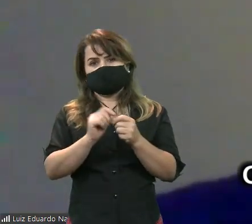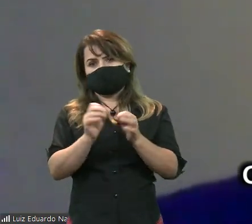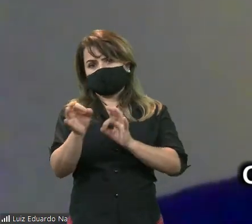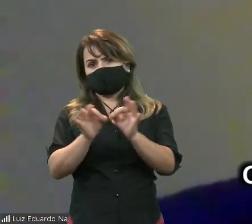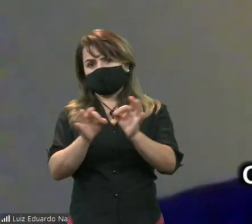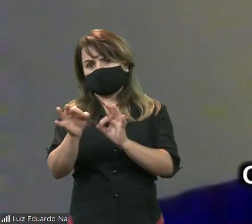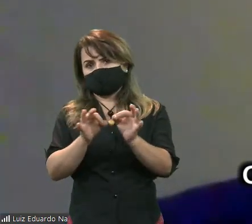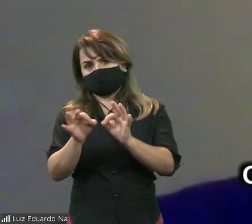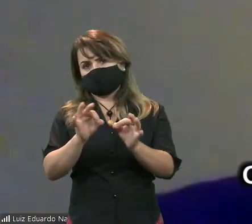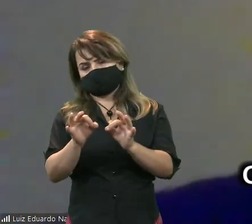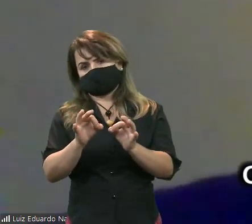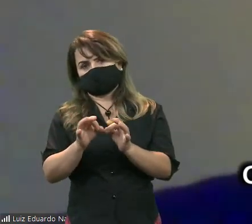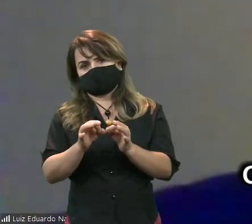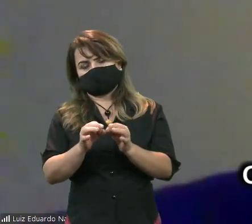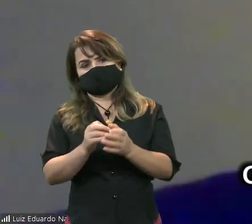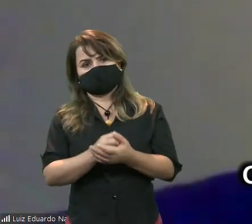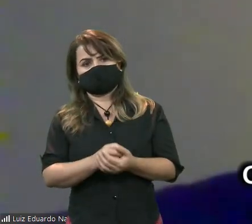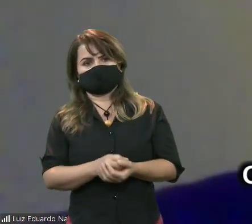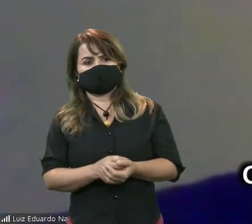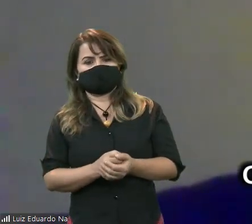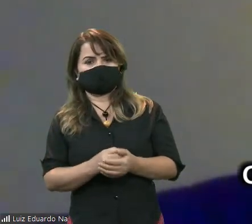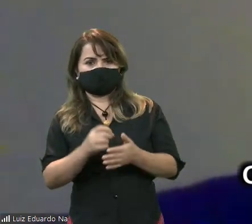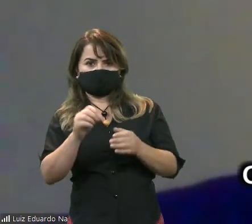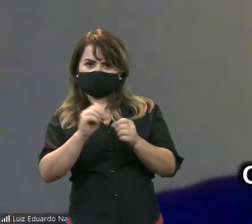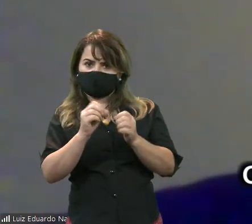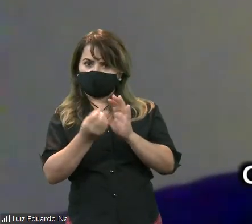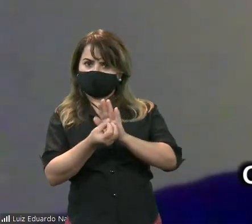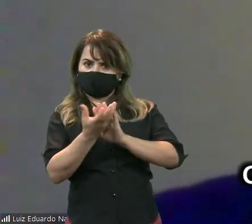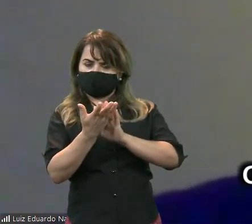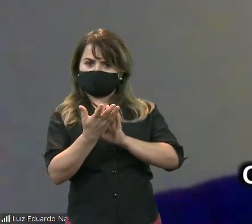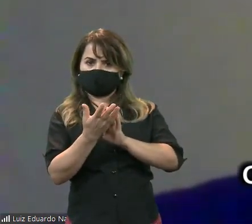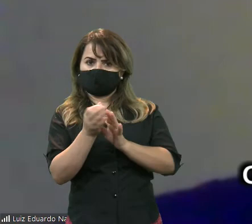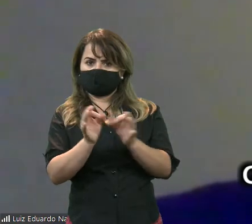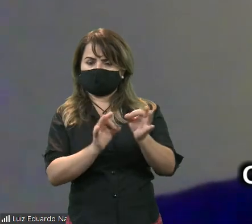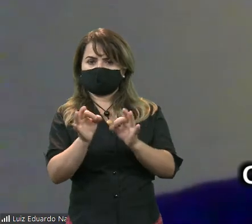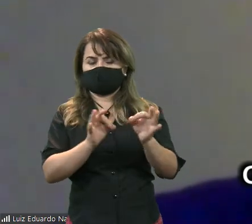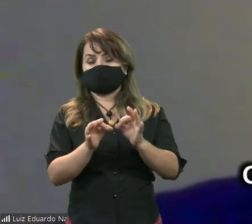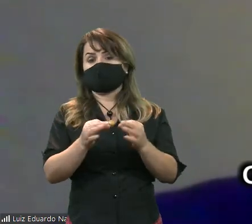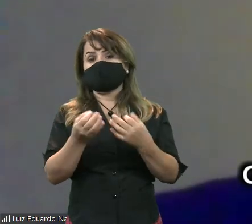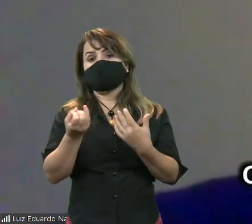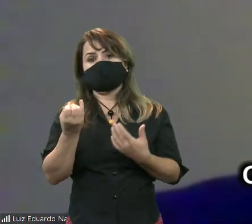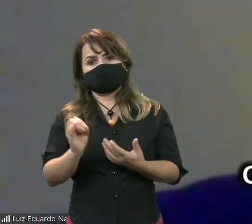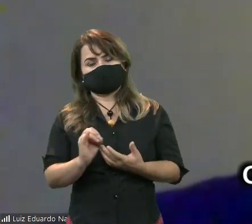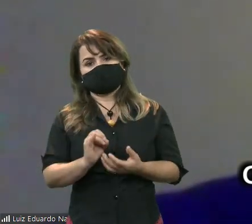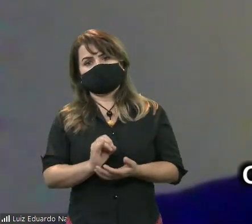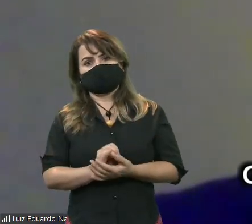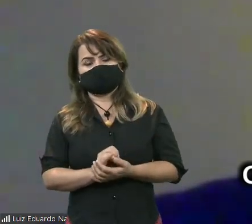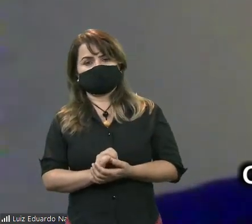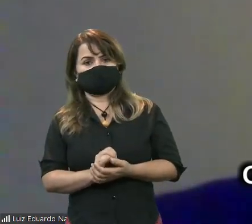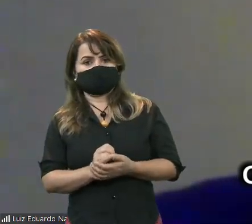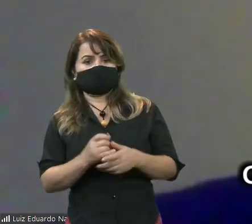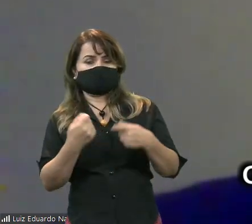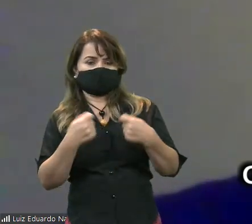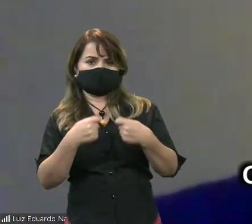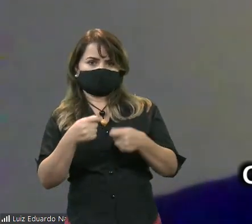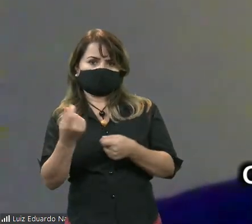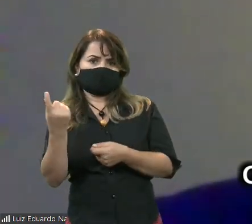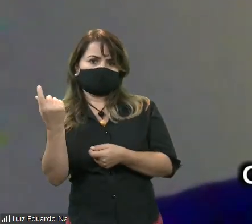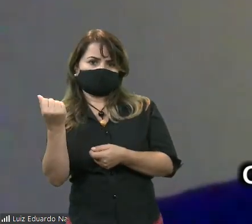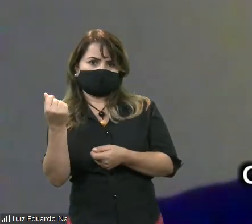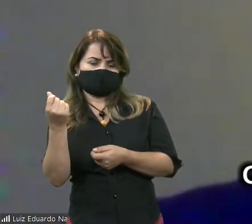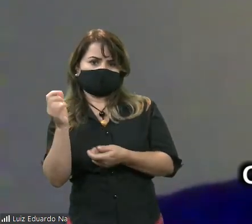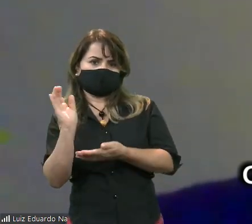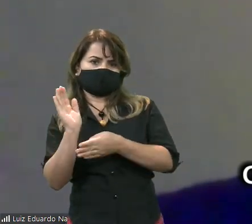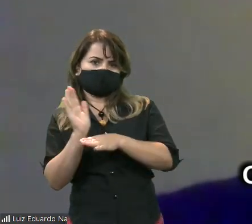foi implantado? Porque, se foi isso, eu prefiro que se invista na